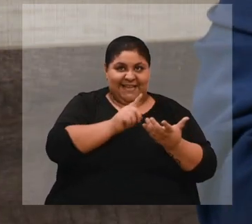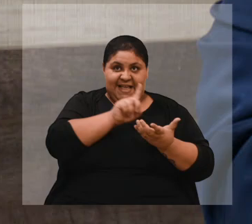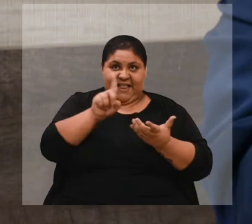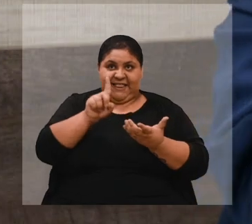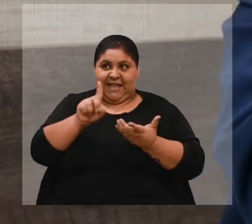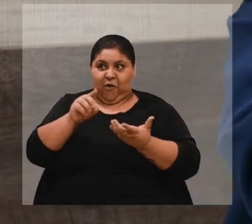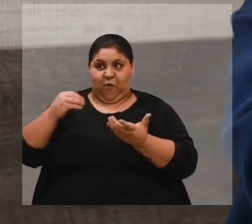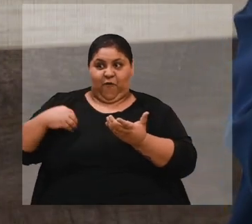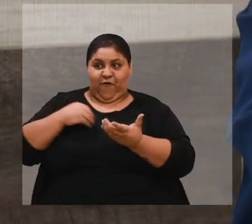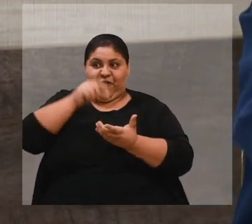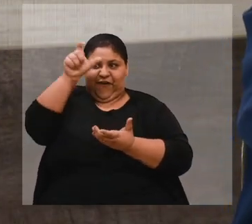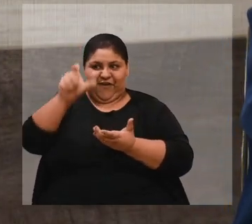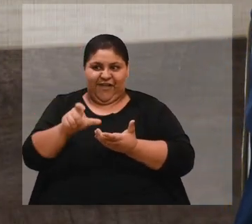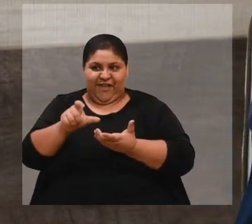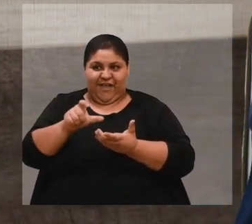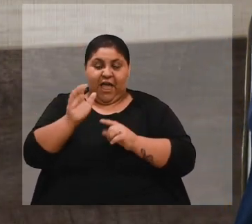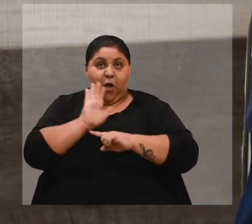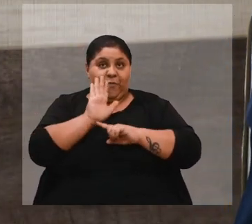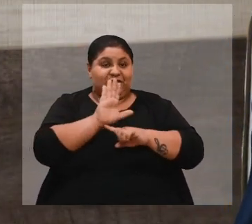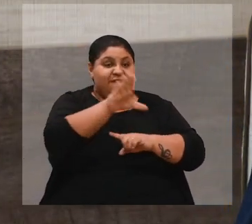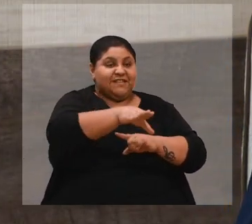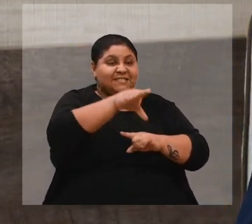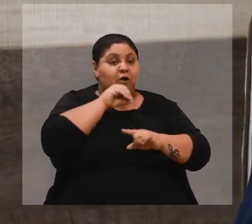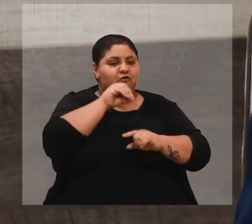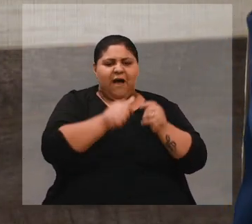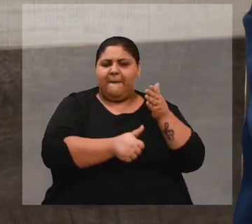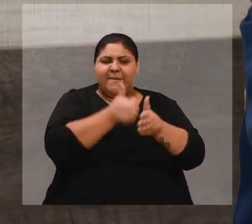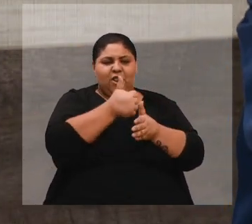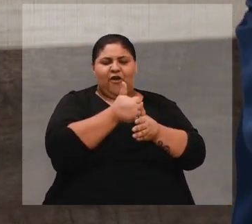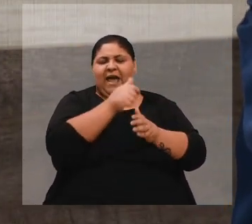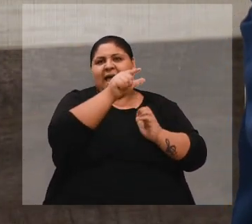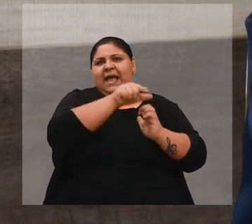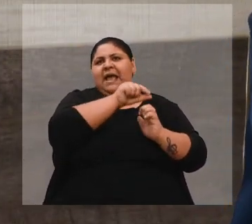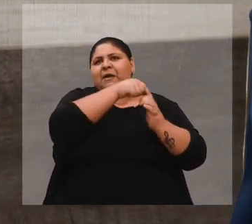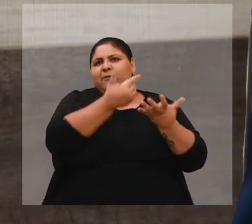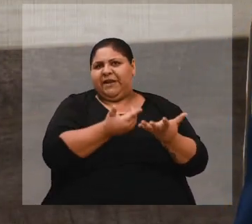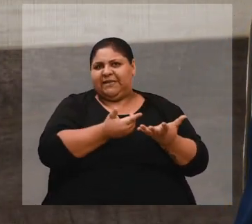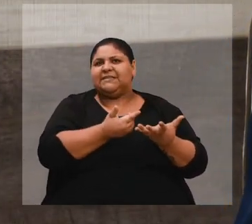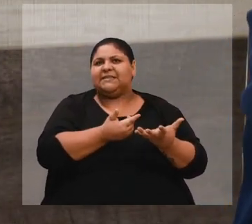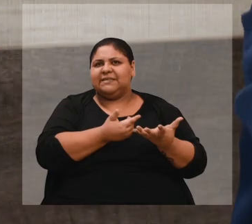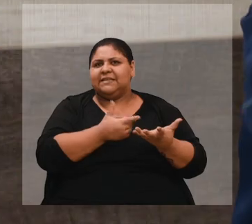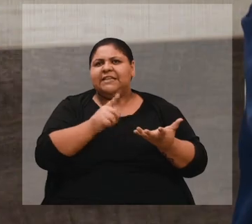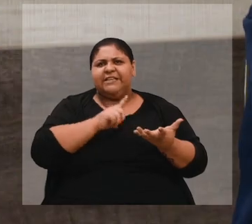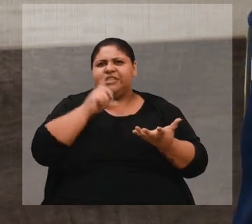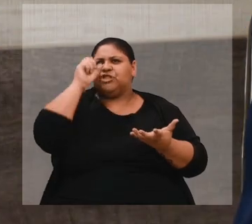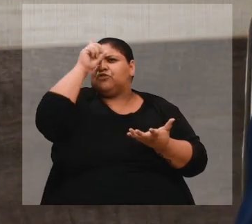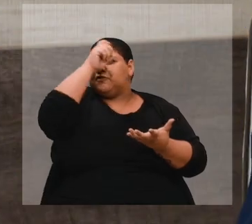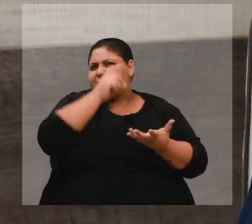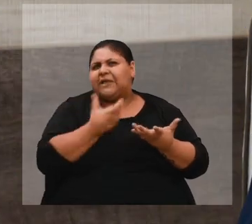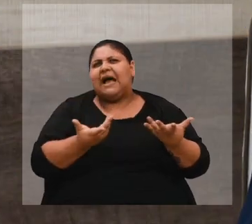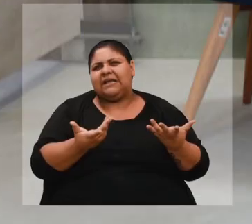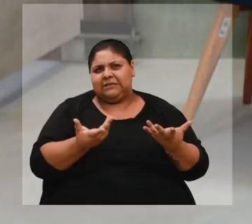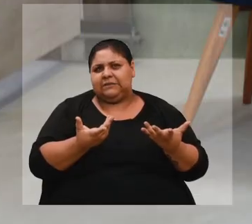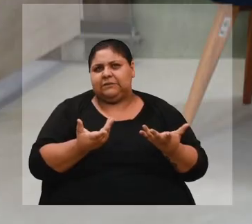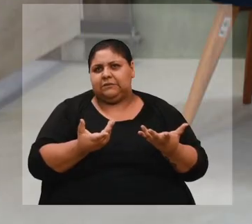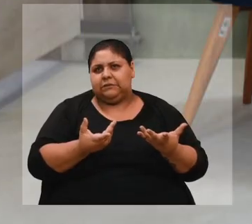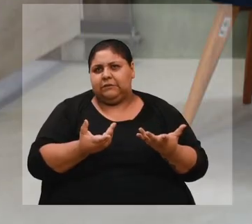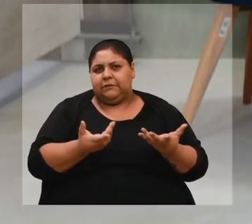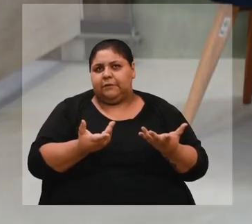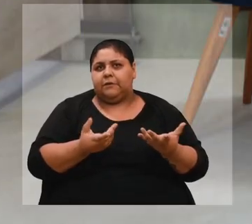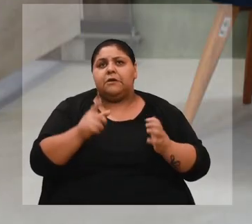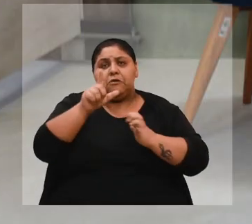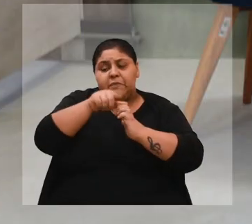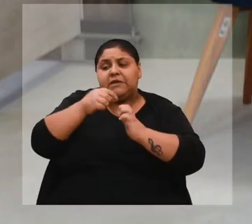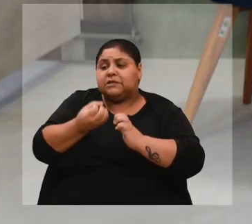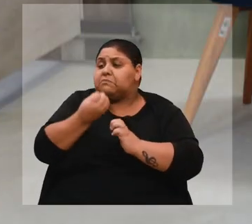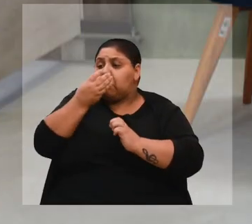física das pessoas. Claro. Eu ajudava a salvar empresas, vamos dizer, na UTI, ou que precisavam melhorar. Quase em quadro falimentar.